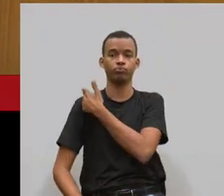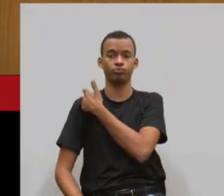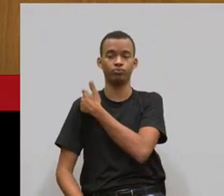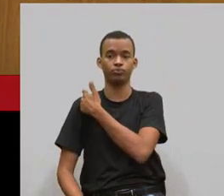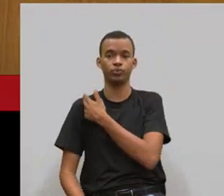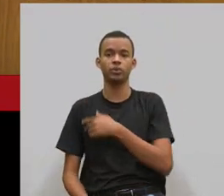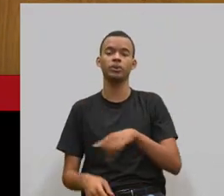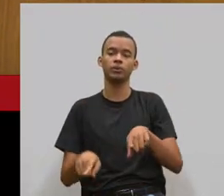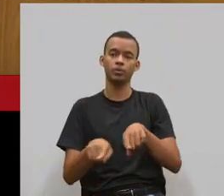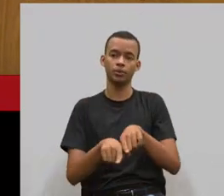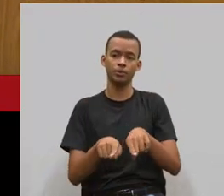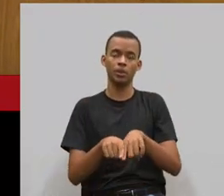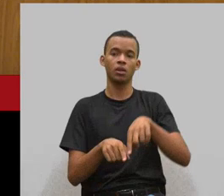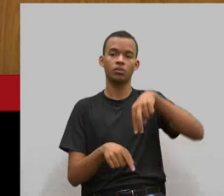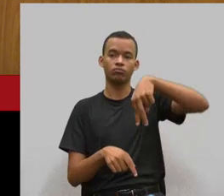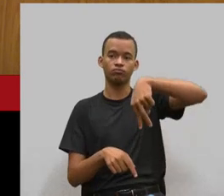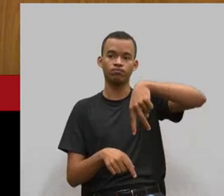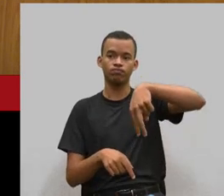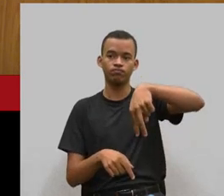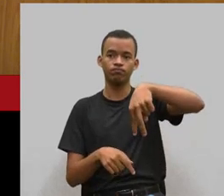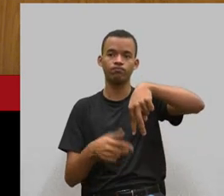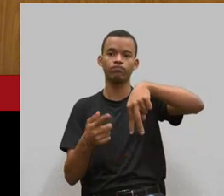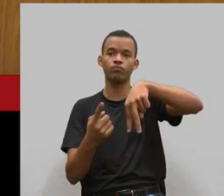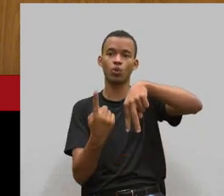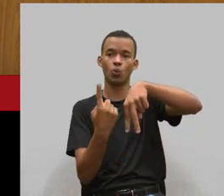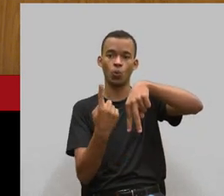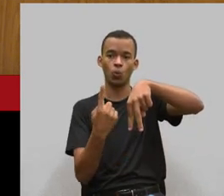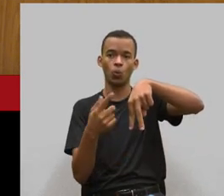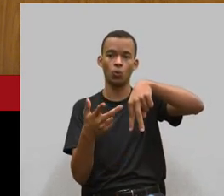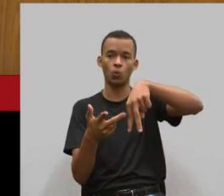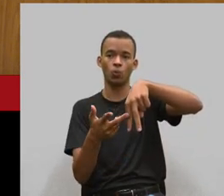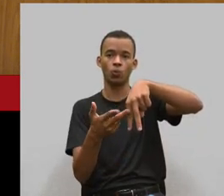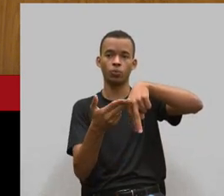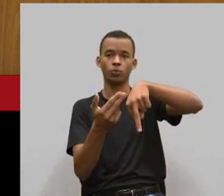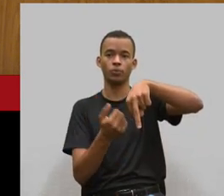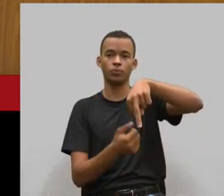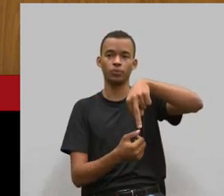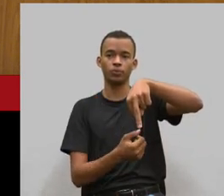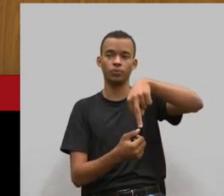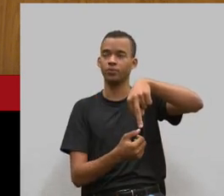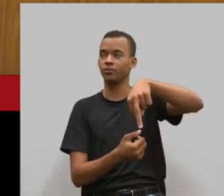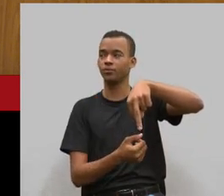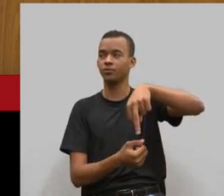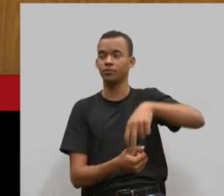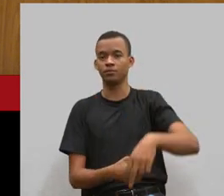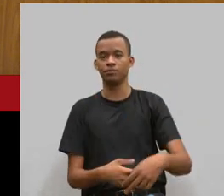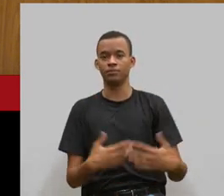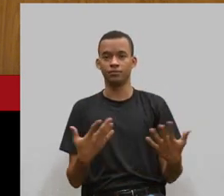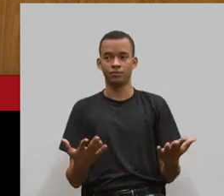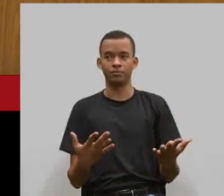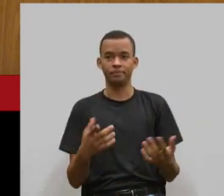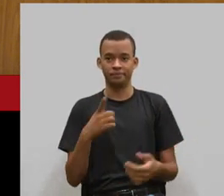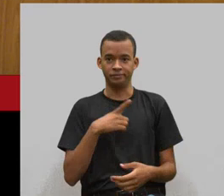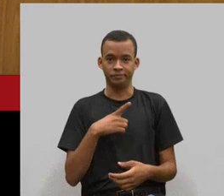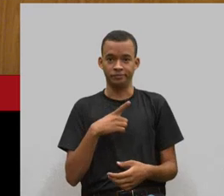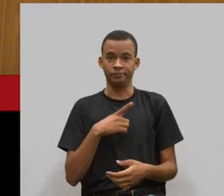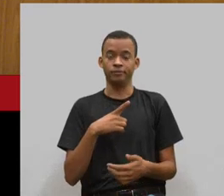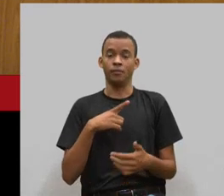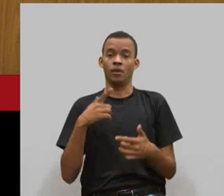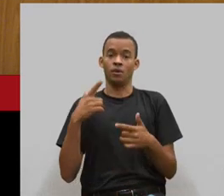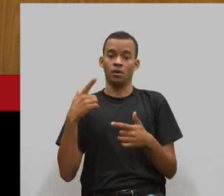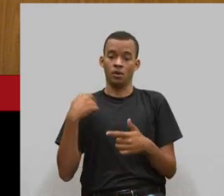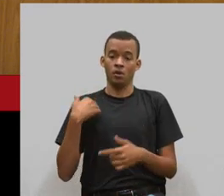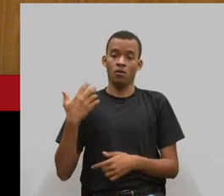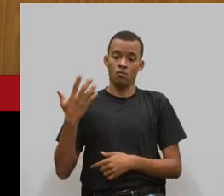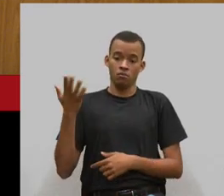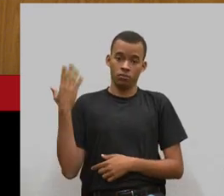muita dor muita angústia naquela época onde que eu era uma criança bem ativa e 3S meses